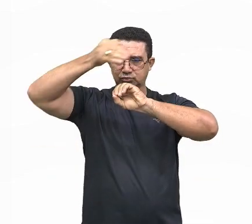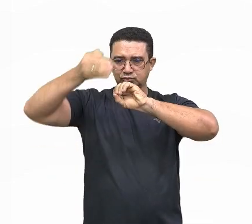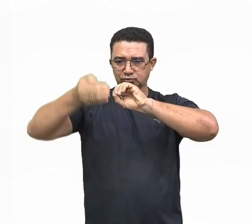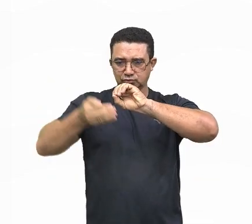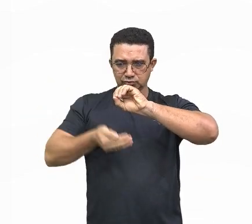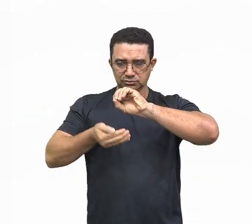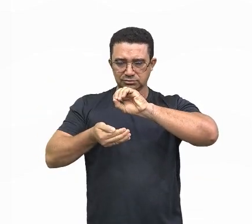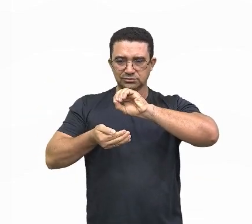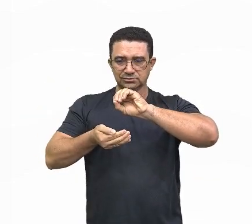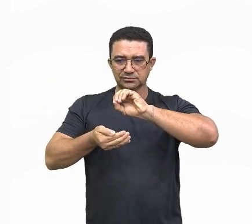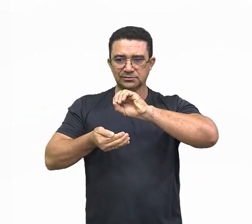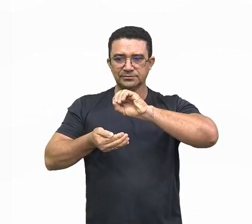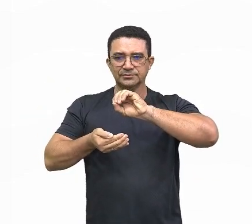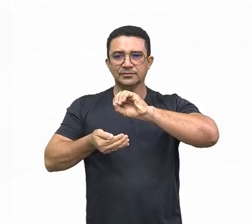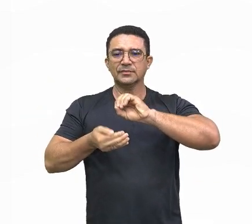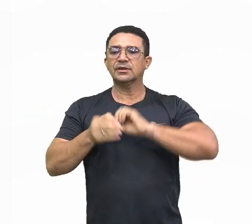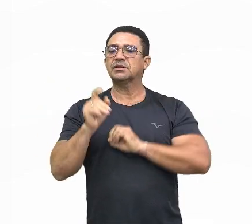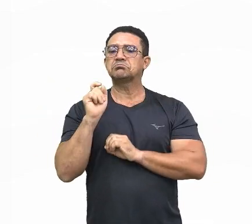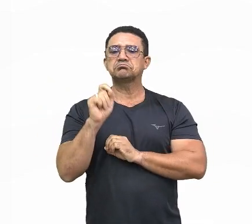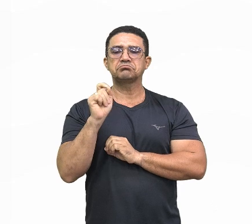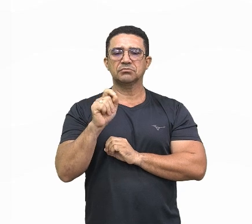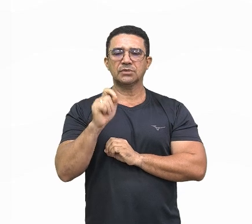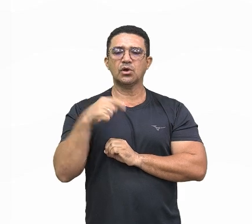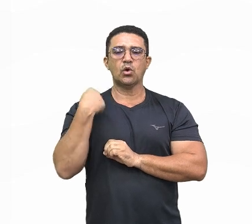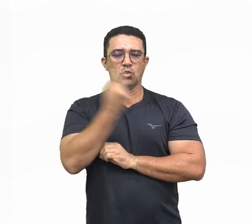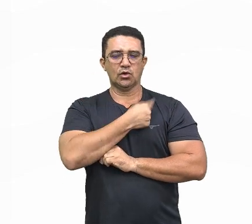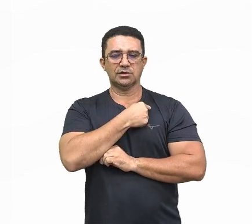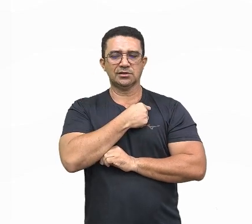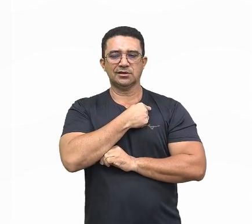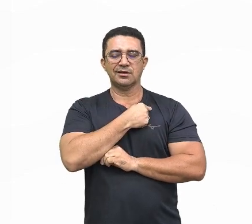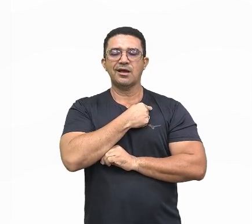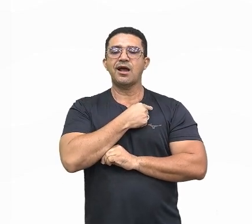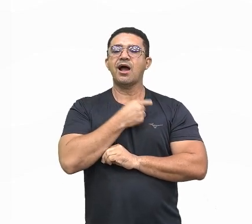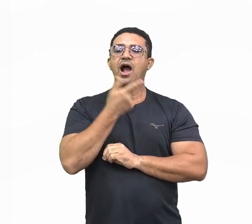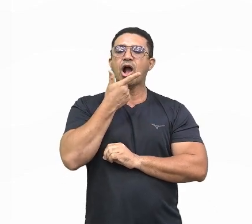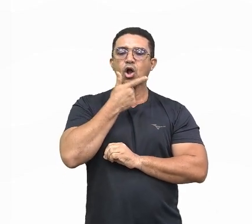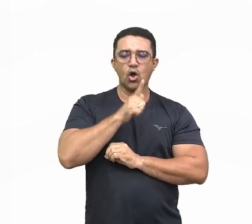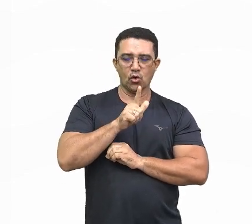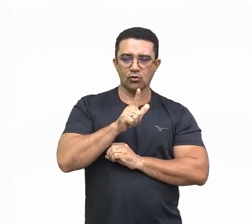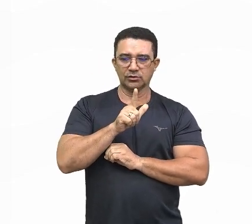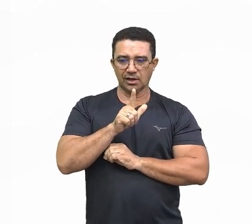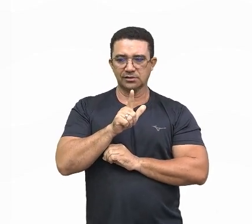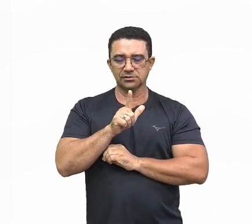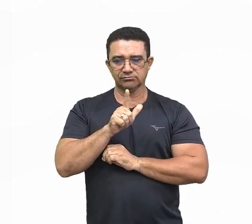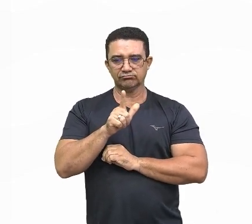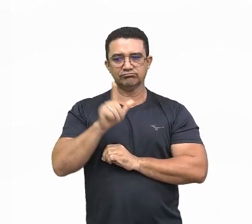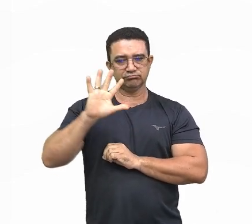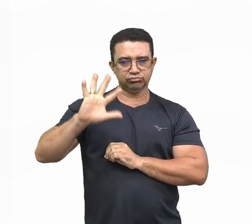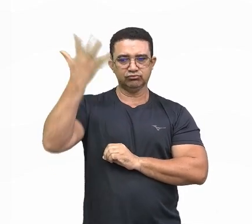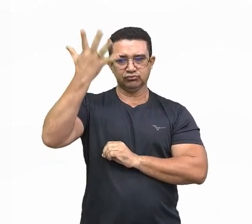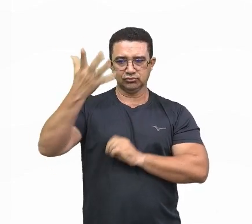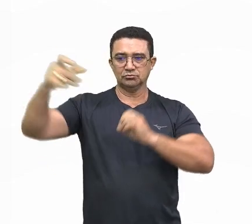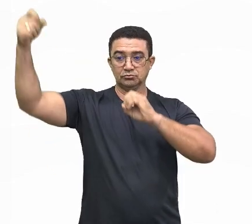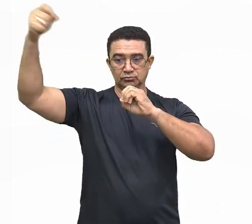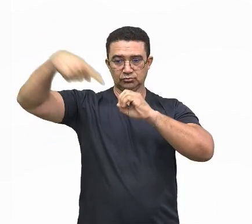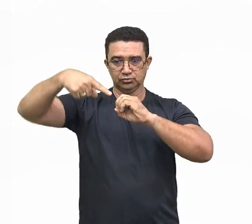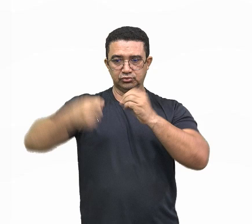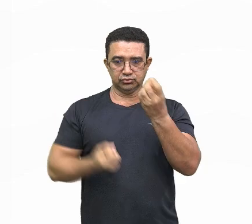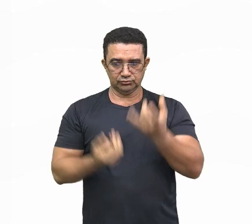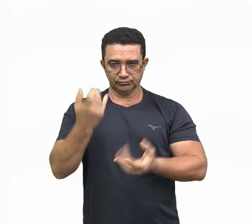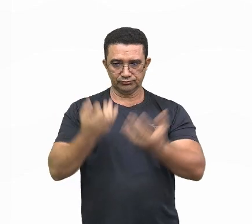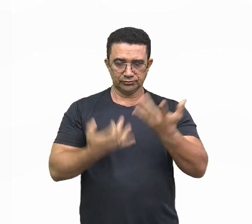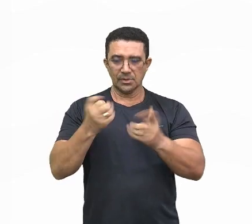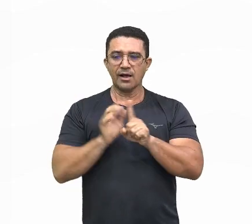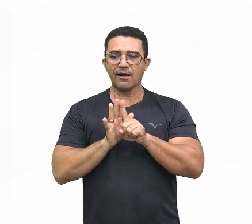camada que é onde acontece o efeito estufa. Esses gases que compõem a atmosfera, nós